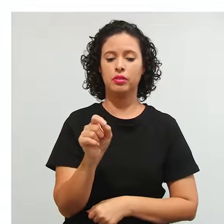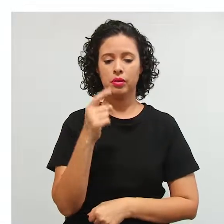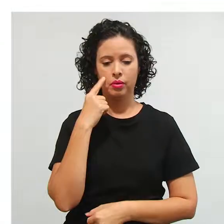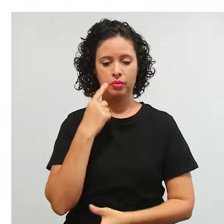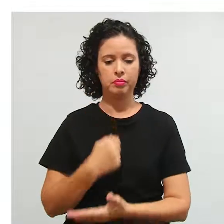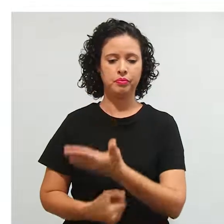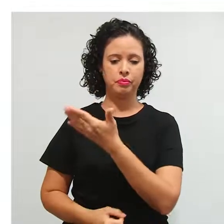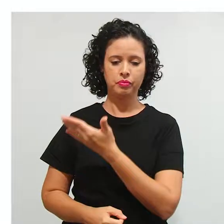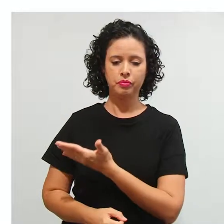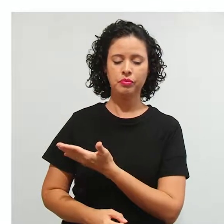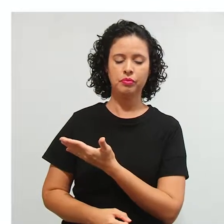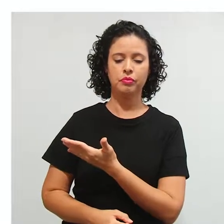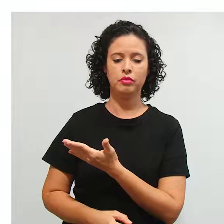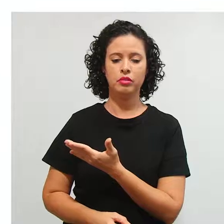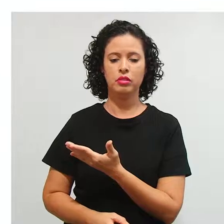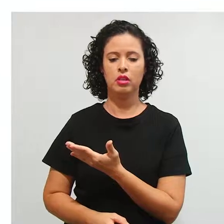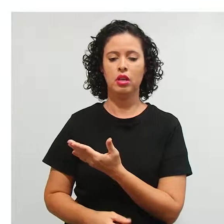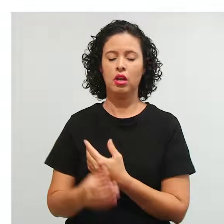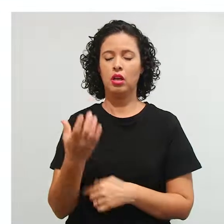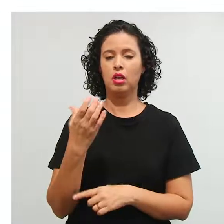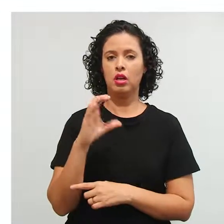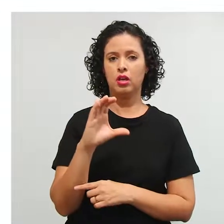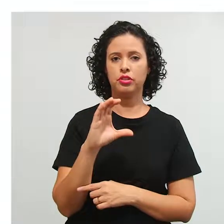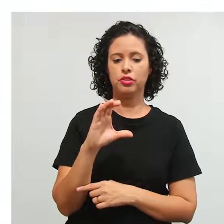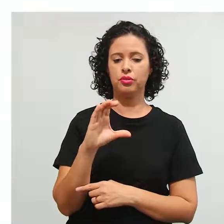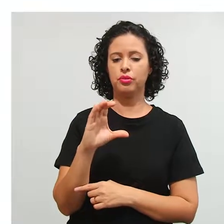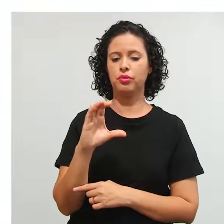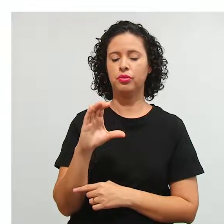os créditos adicionais